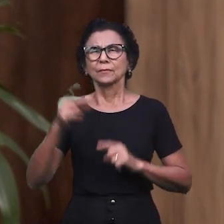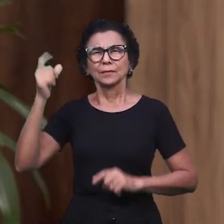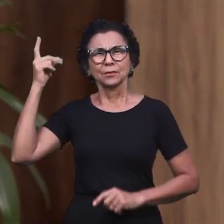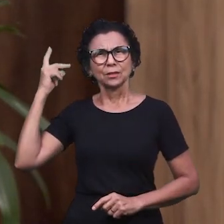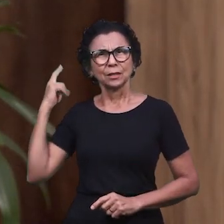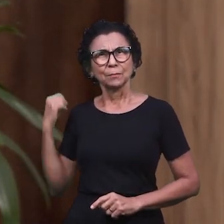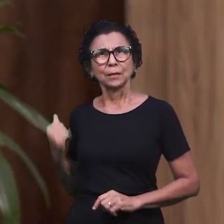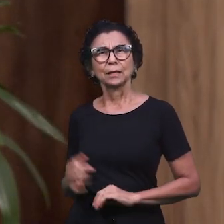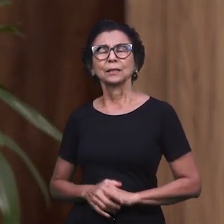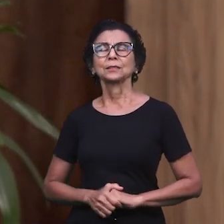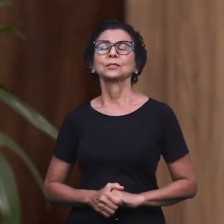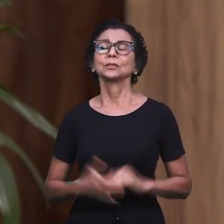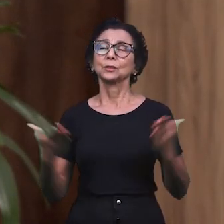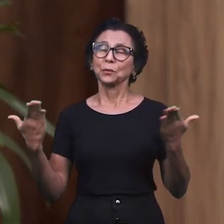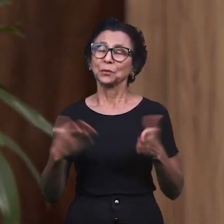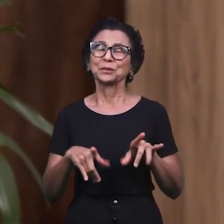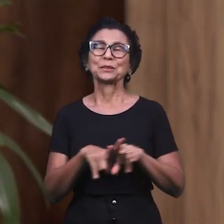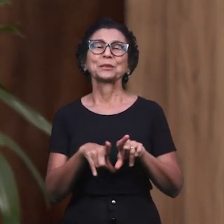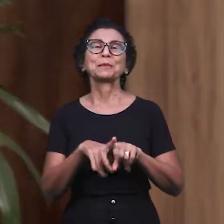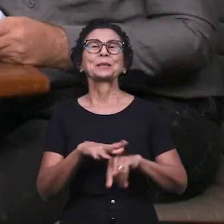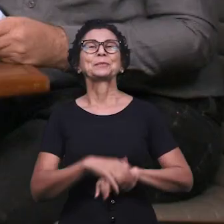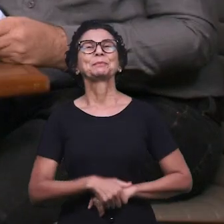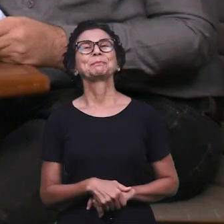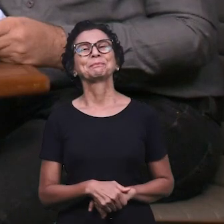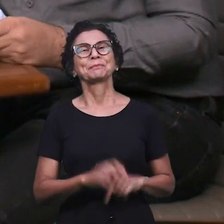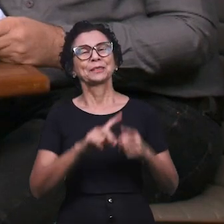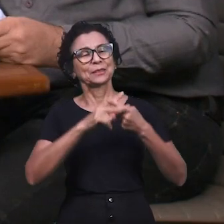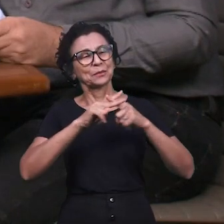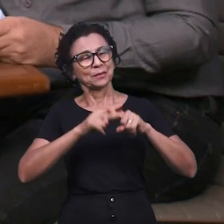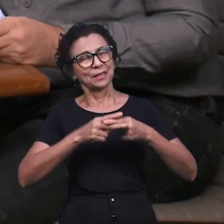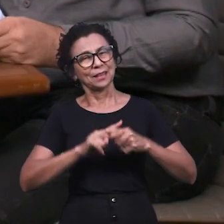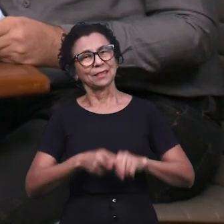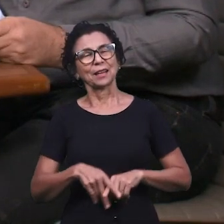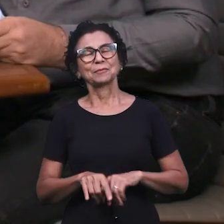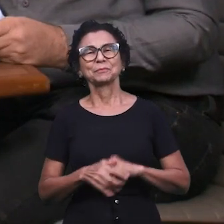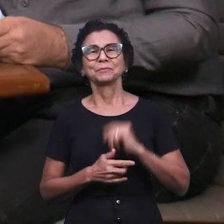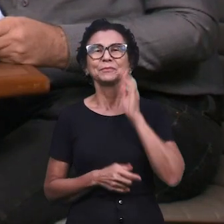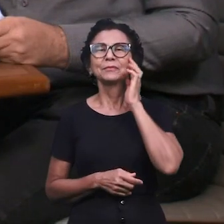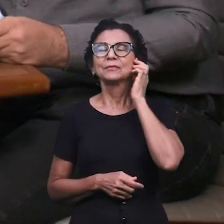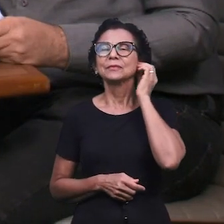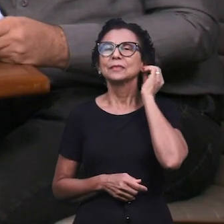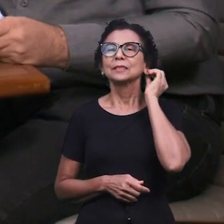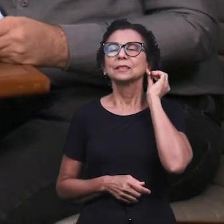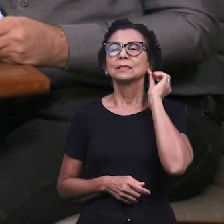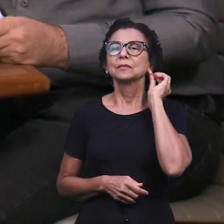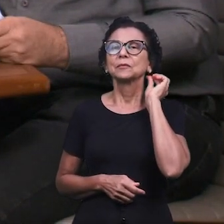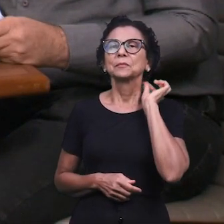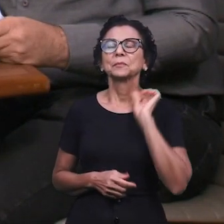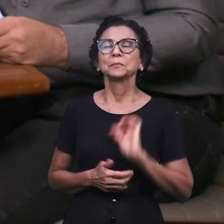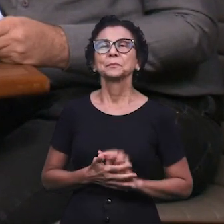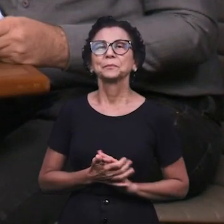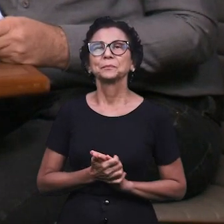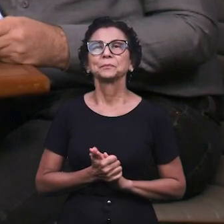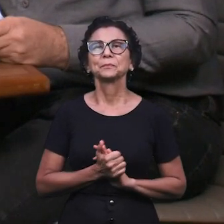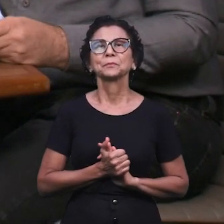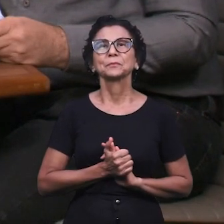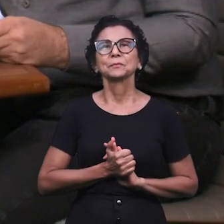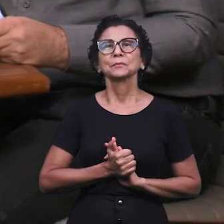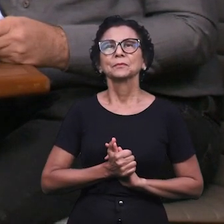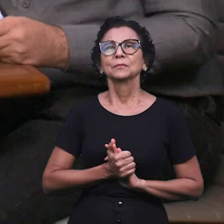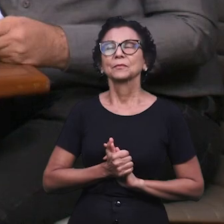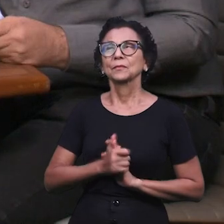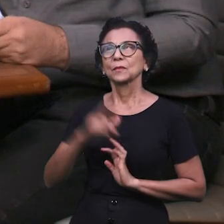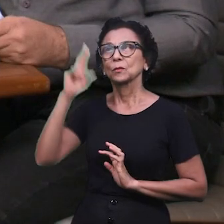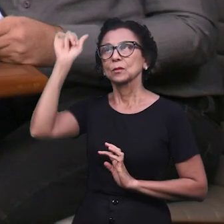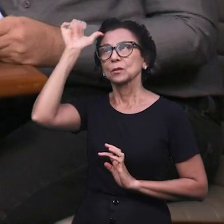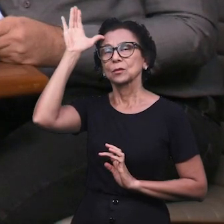precisava acertar e hoje também precisa acertar. Então, nós sabemos que no Senhor nós temos a solução de